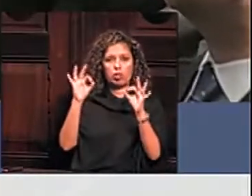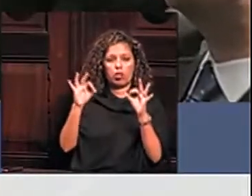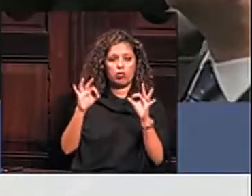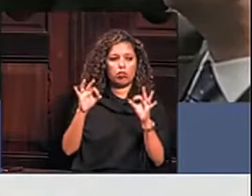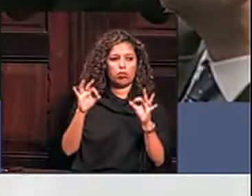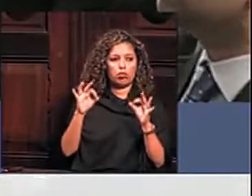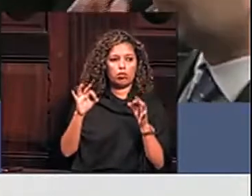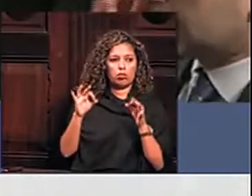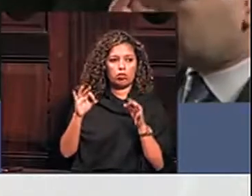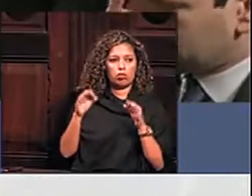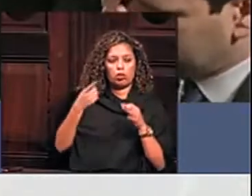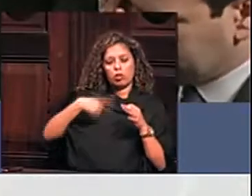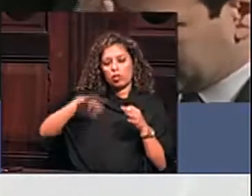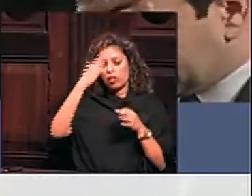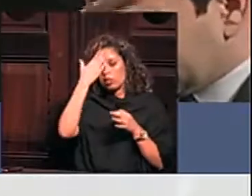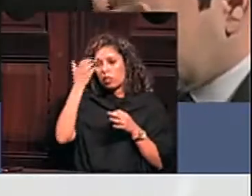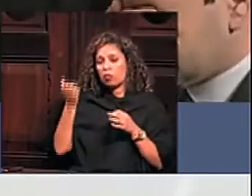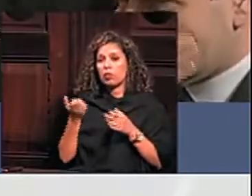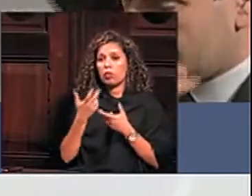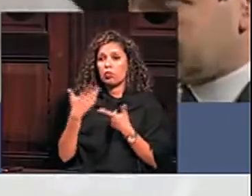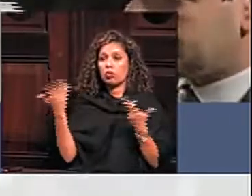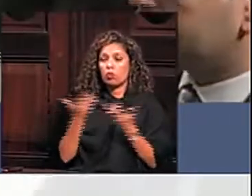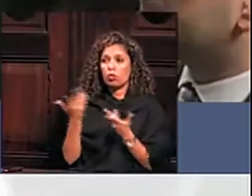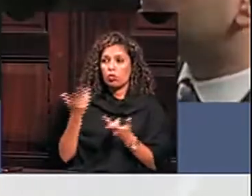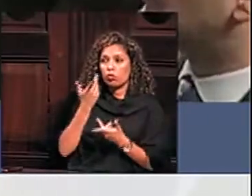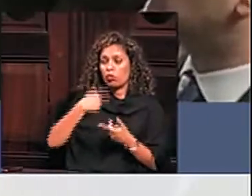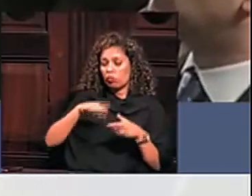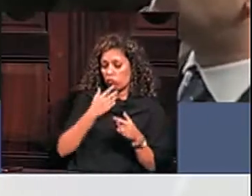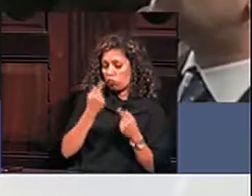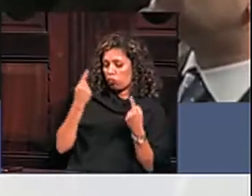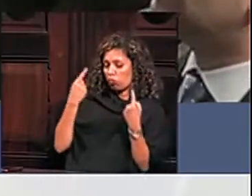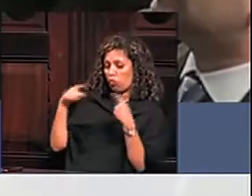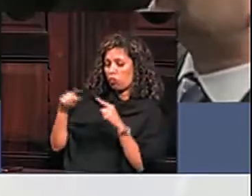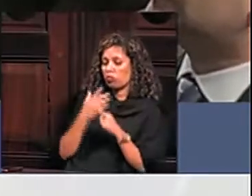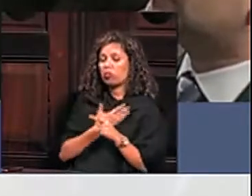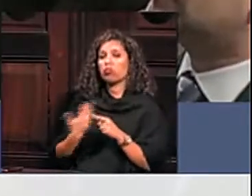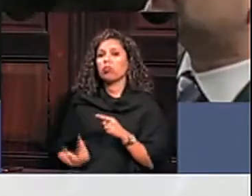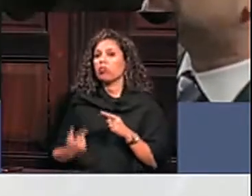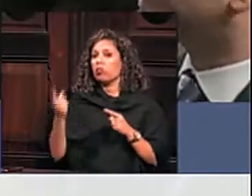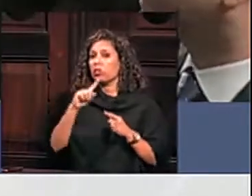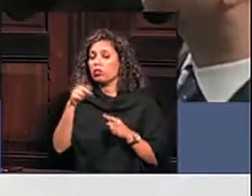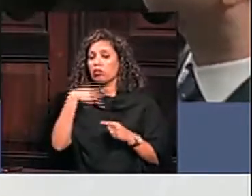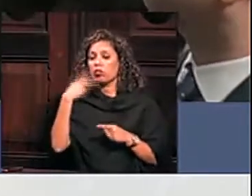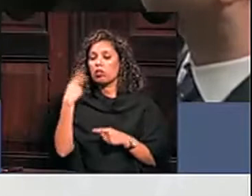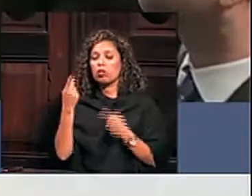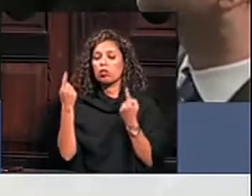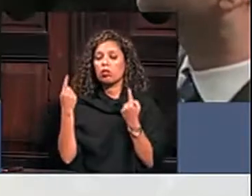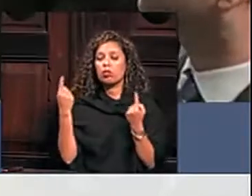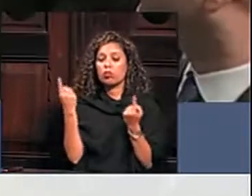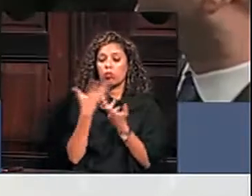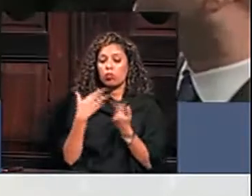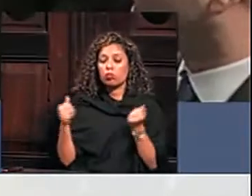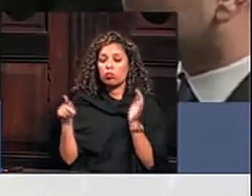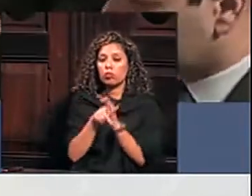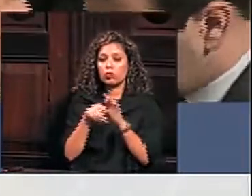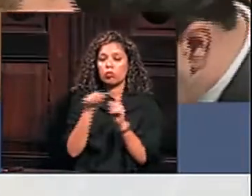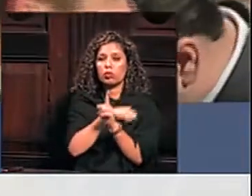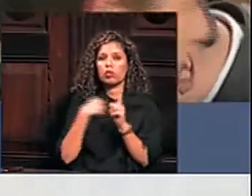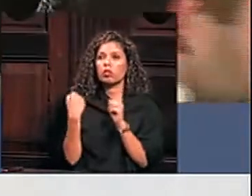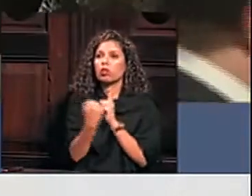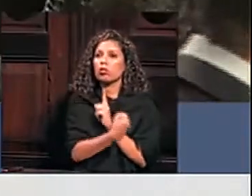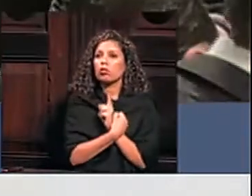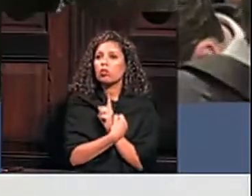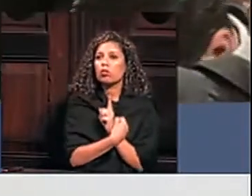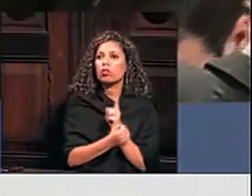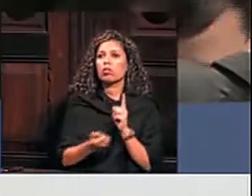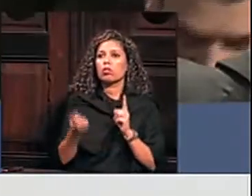desse que afeta diretamente a sociedade, logo você está tratando do interesse da sociedade. Então, o governo entrou nessa, nessa rota com